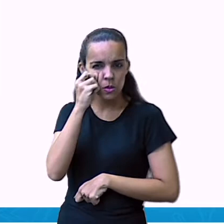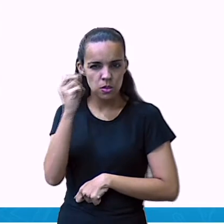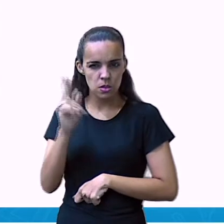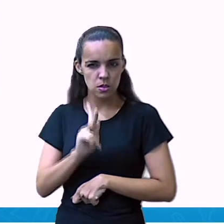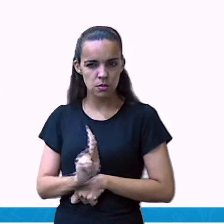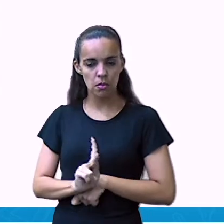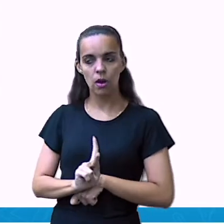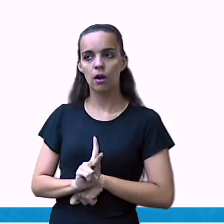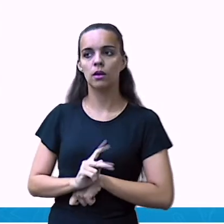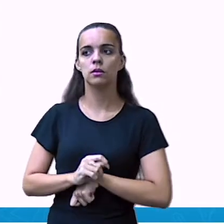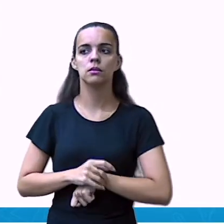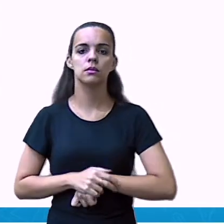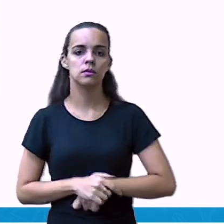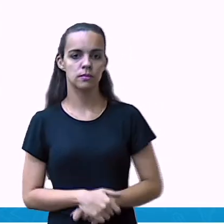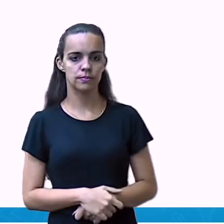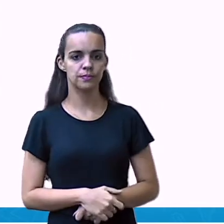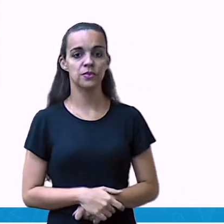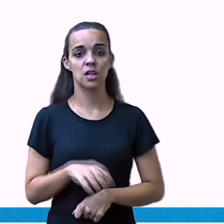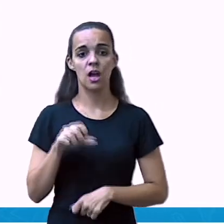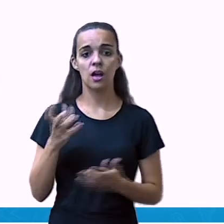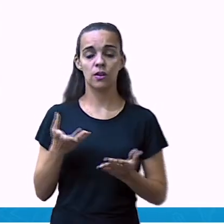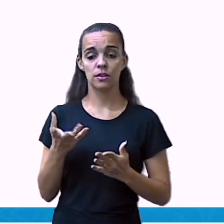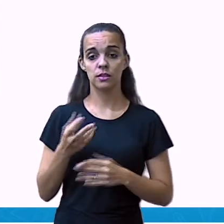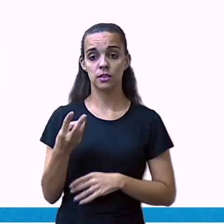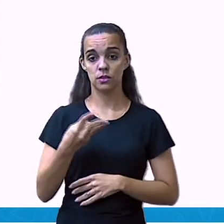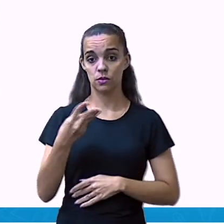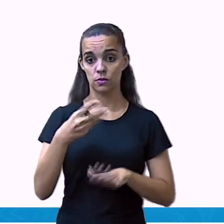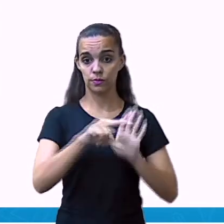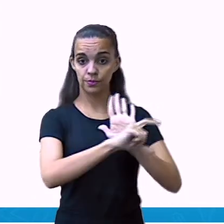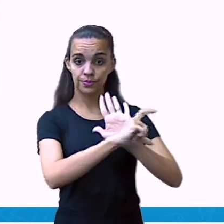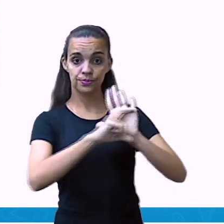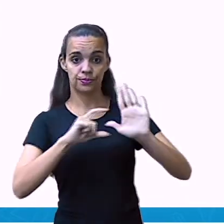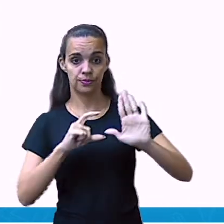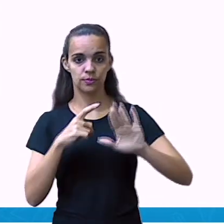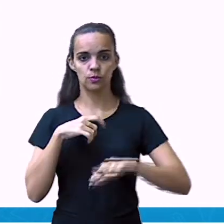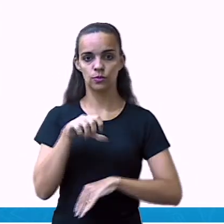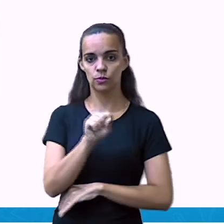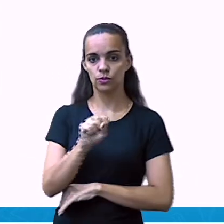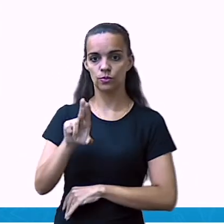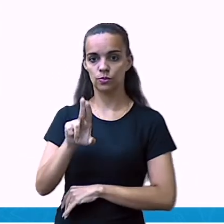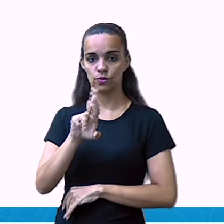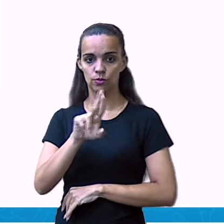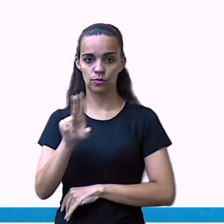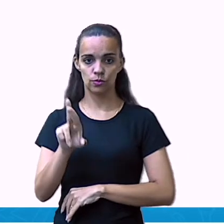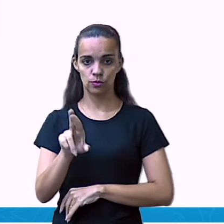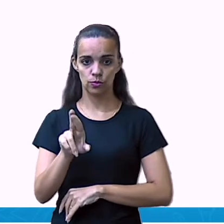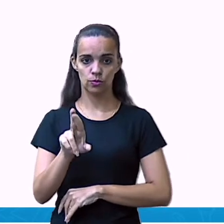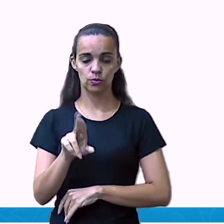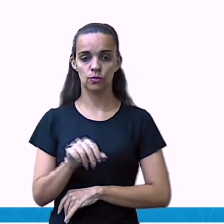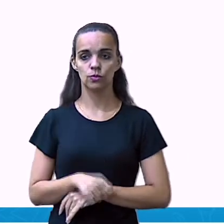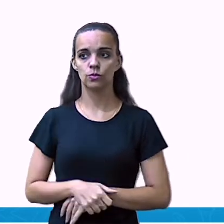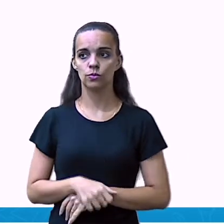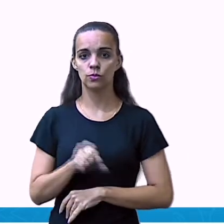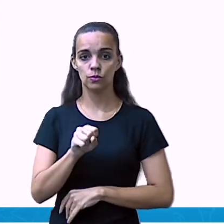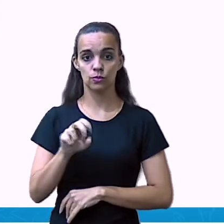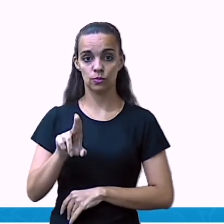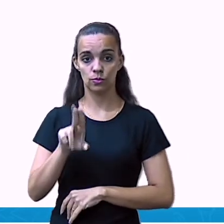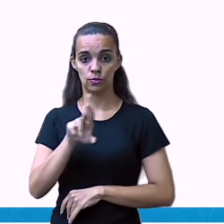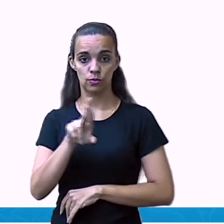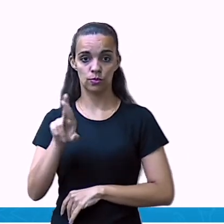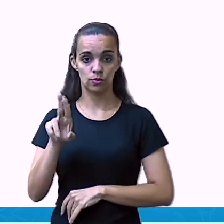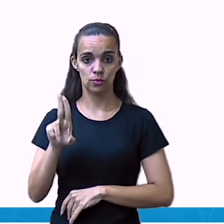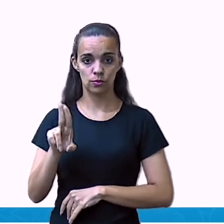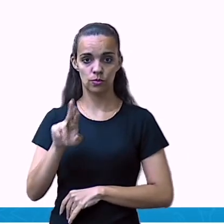sabido, esperto. Na terceira estrofe, temos as palavras